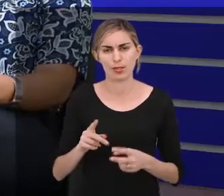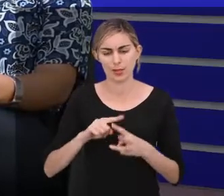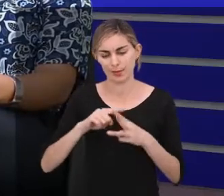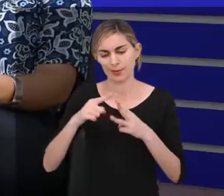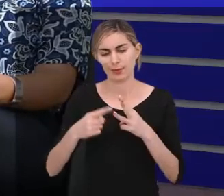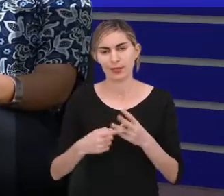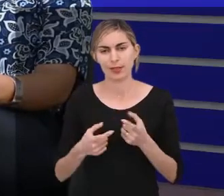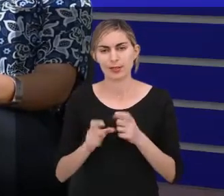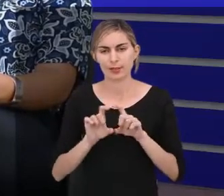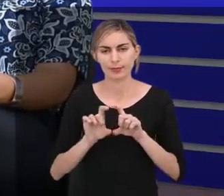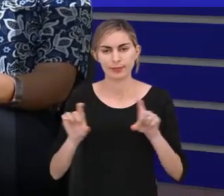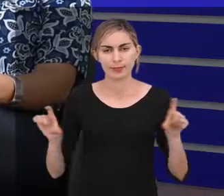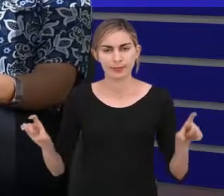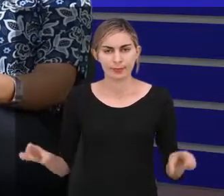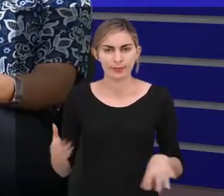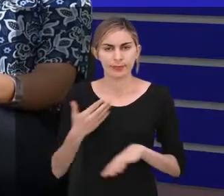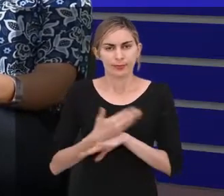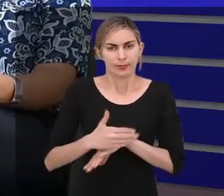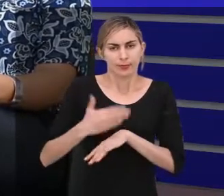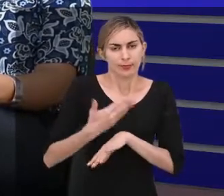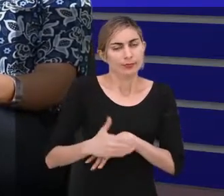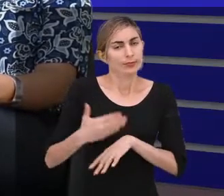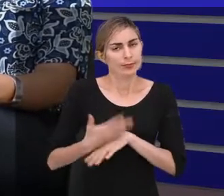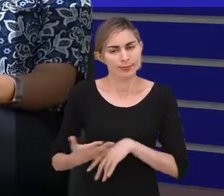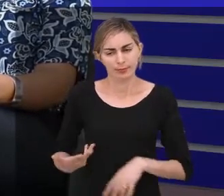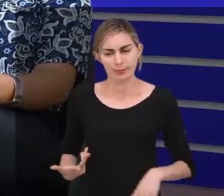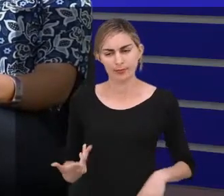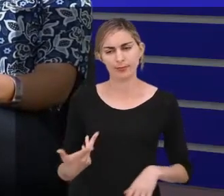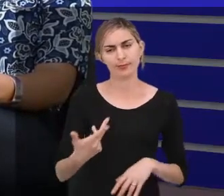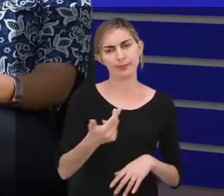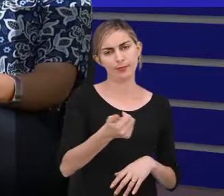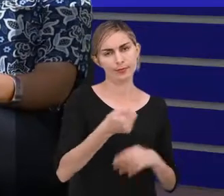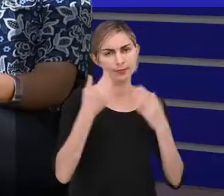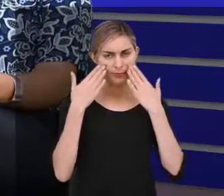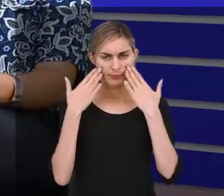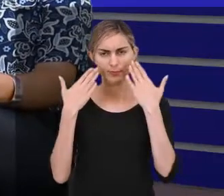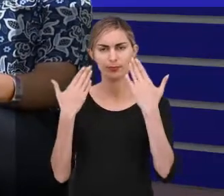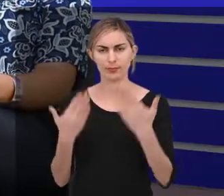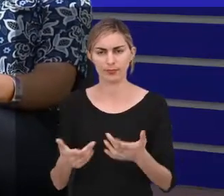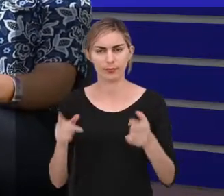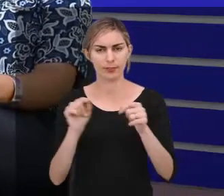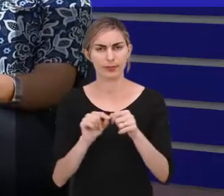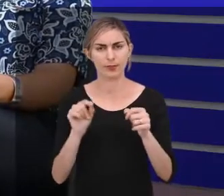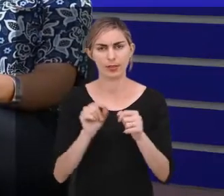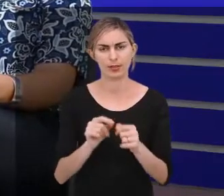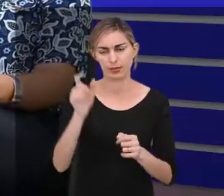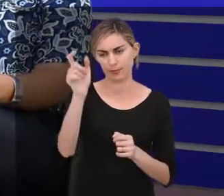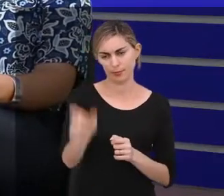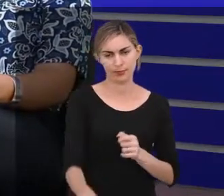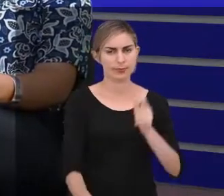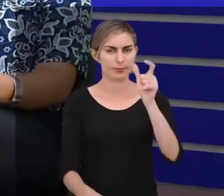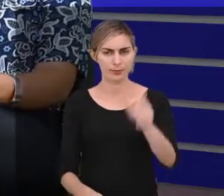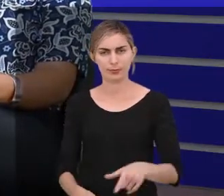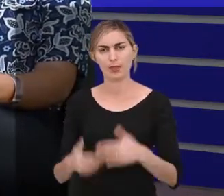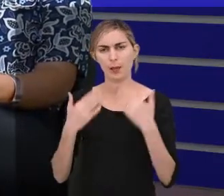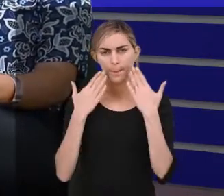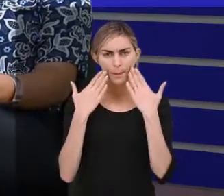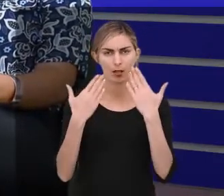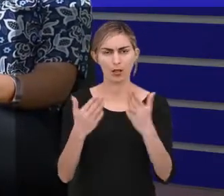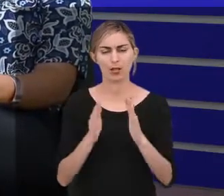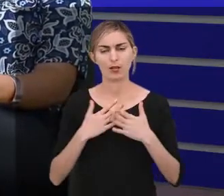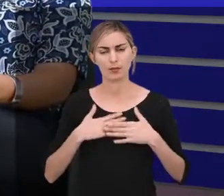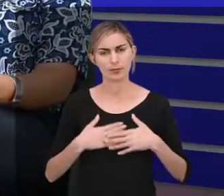frases para treinar essa habilidade de apresentação e fazer com que o candidato, né, se apresente de uma forma